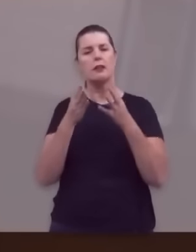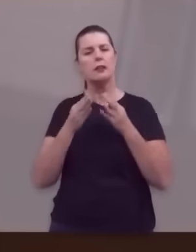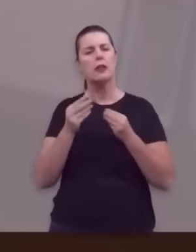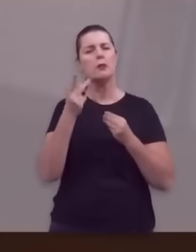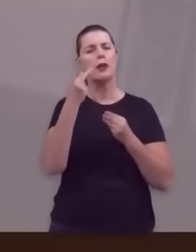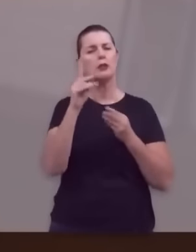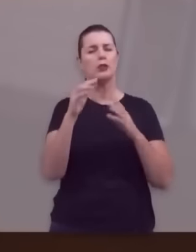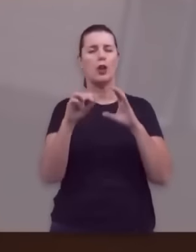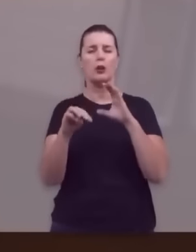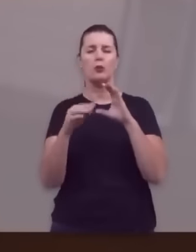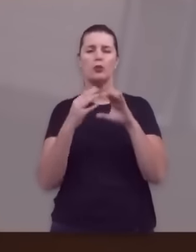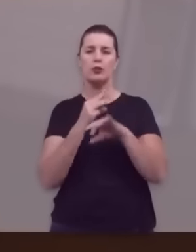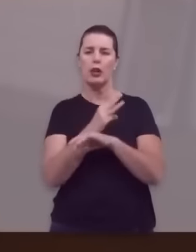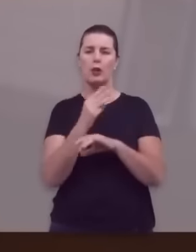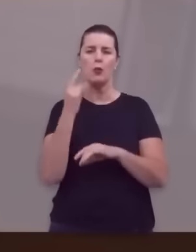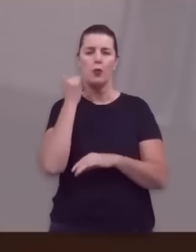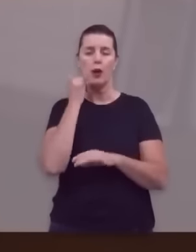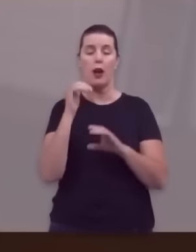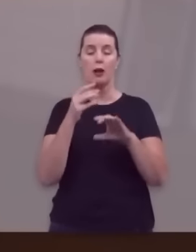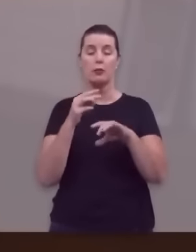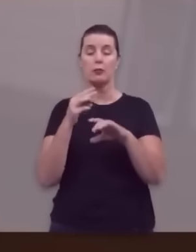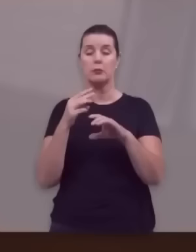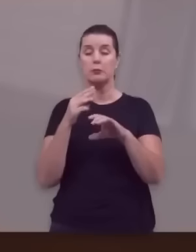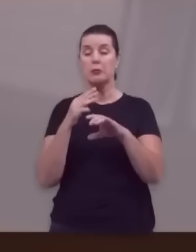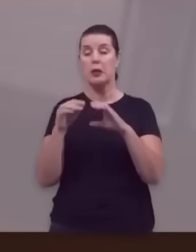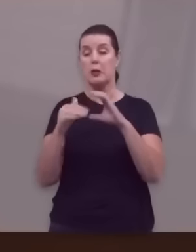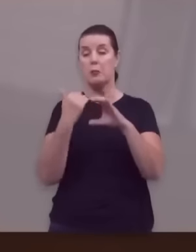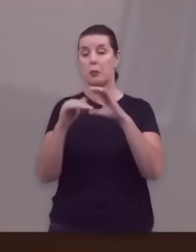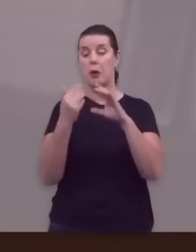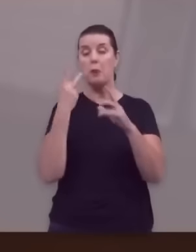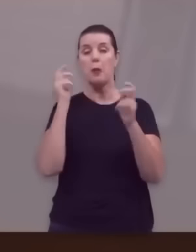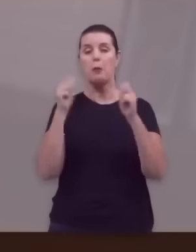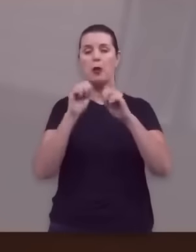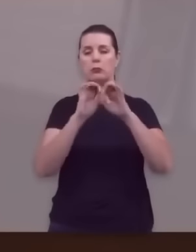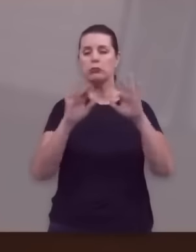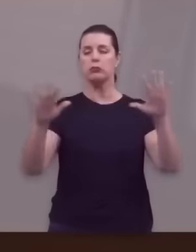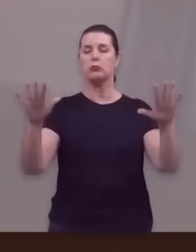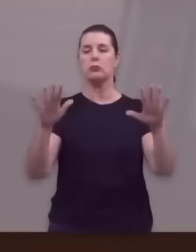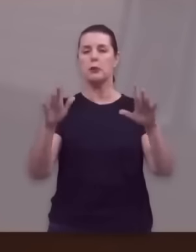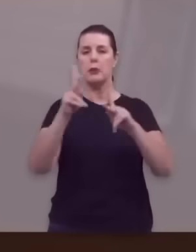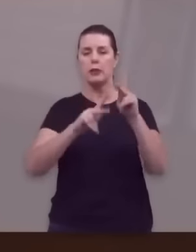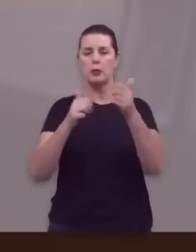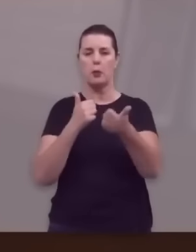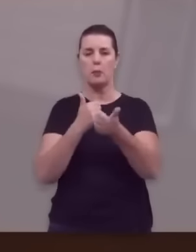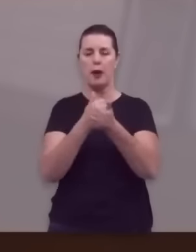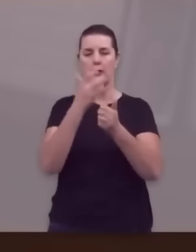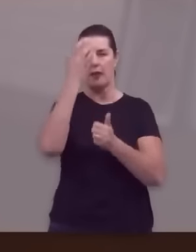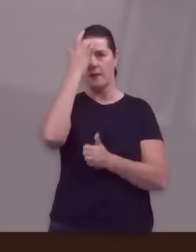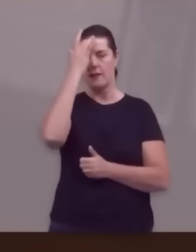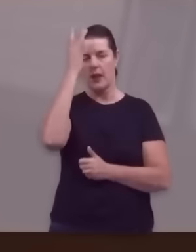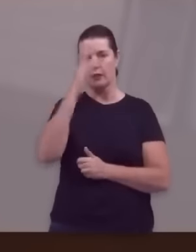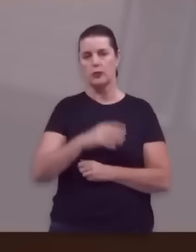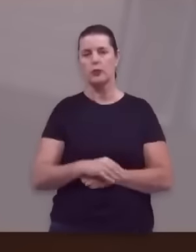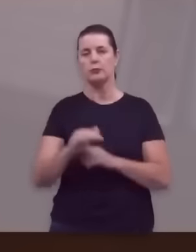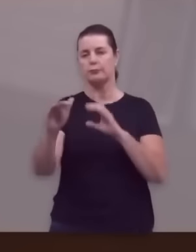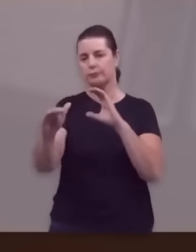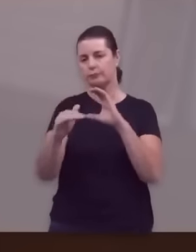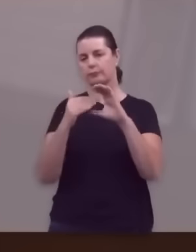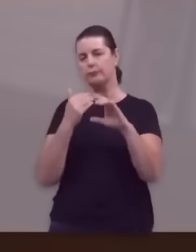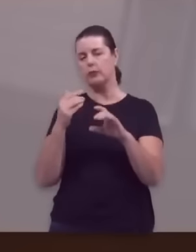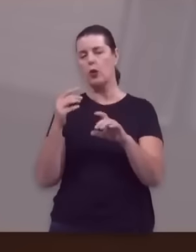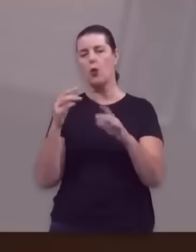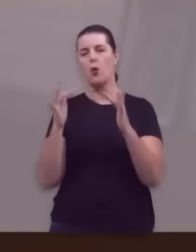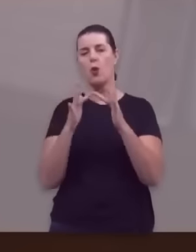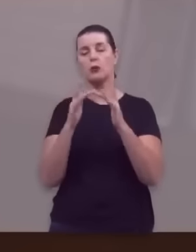aí no seu celular esse programa para você poder compartilhar com as pessoas próximas a você é muito fácil de fazer isso basta você